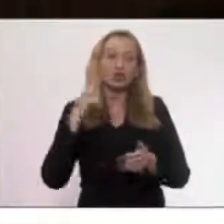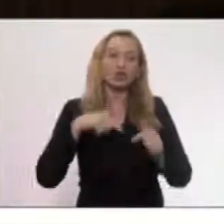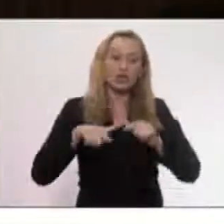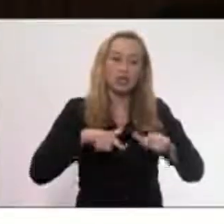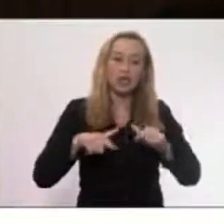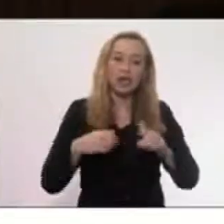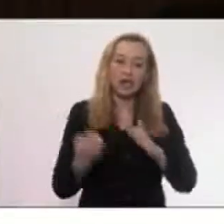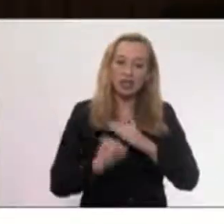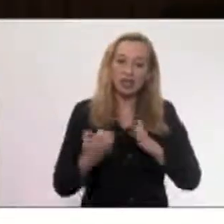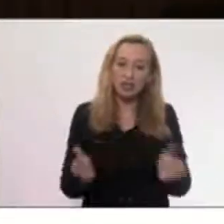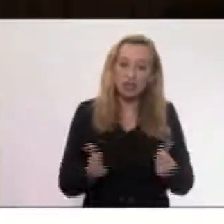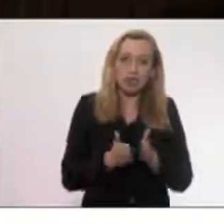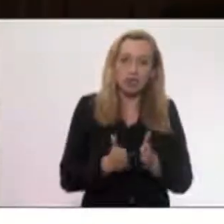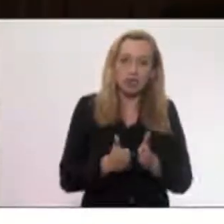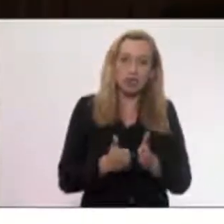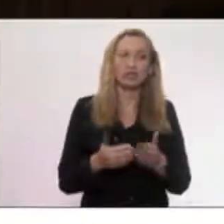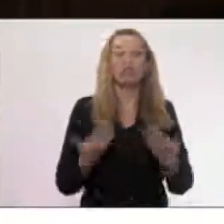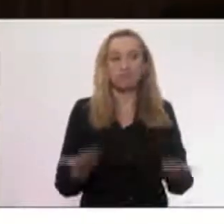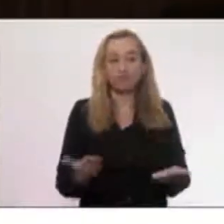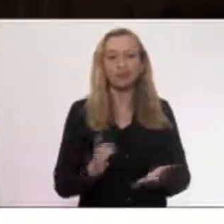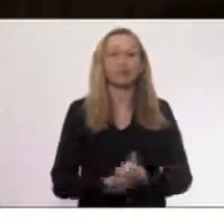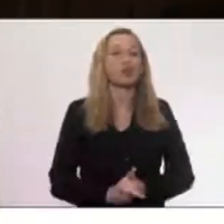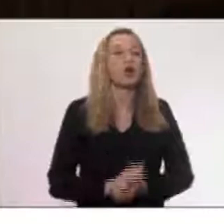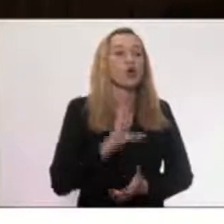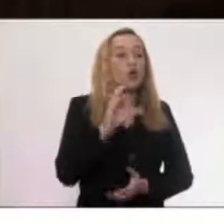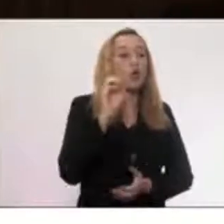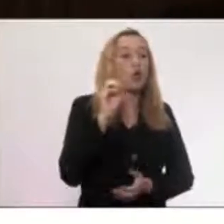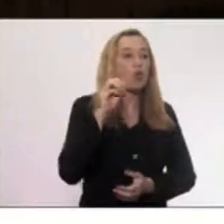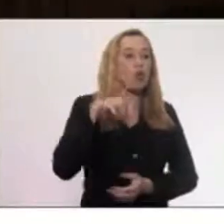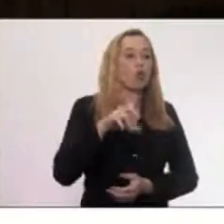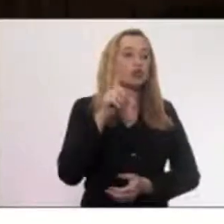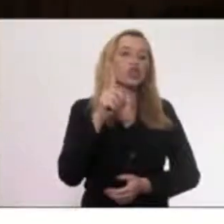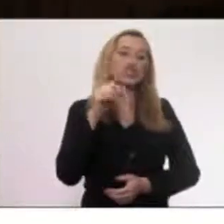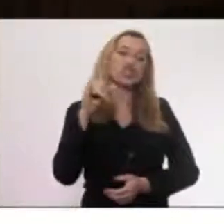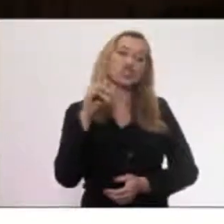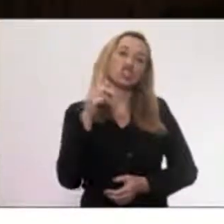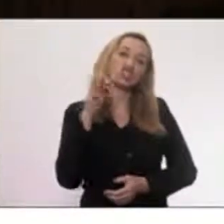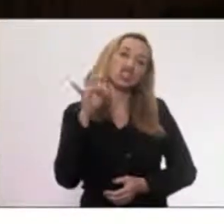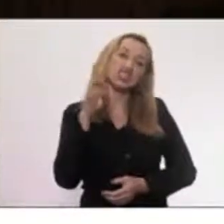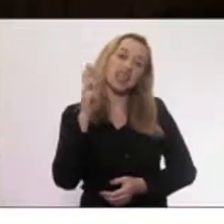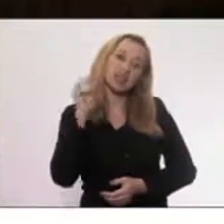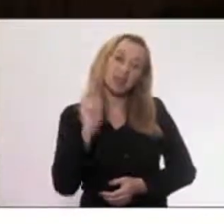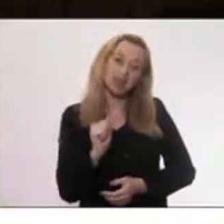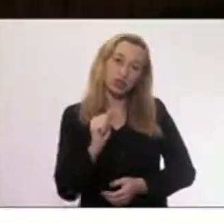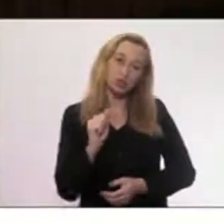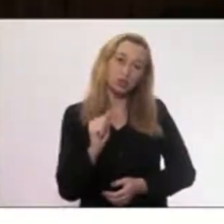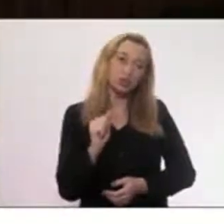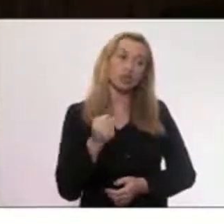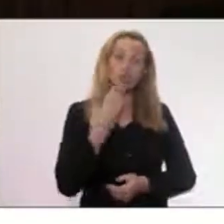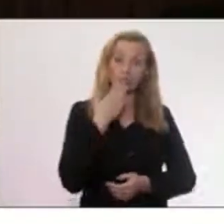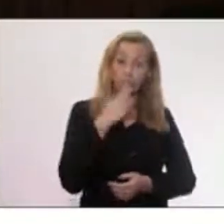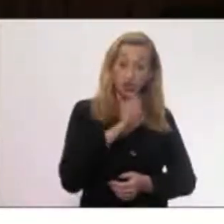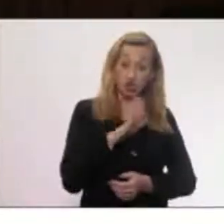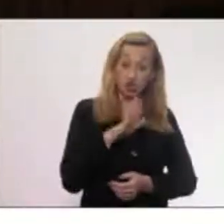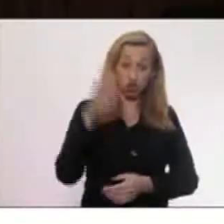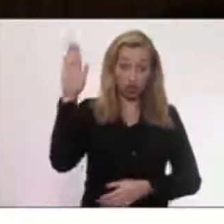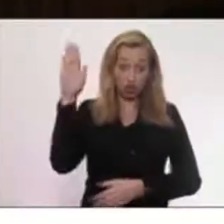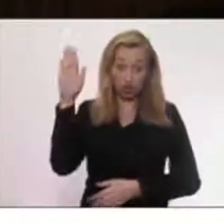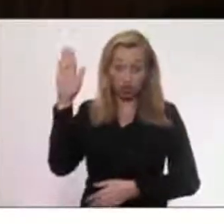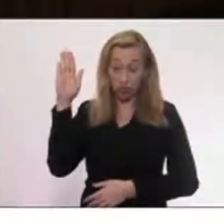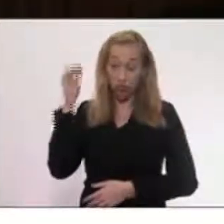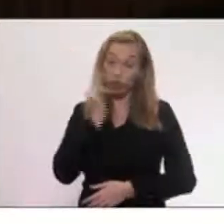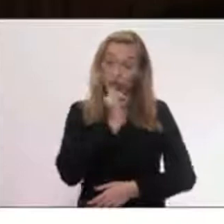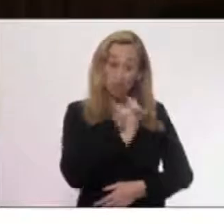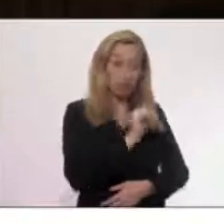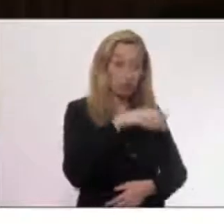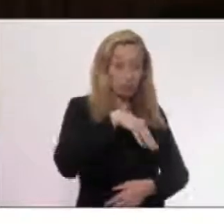compra de equipamentos. O contingenciamento que foi prometido, que foi anunciado pelo MEC,